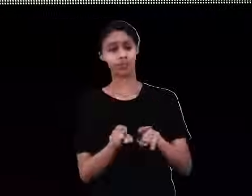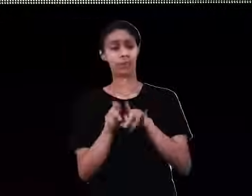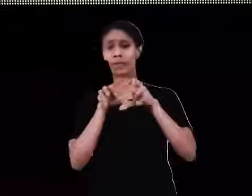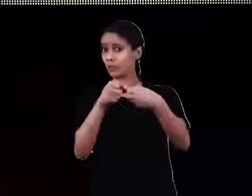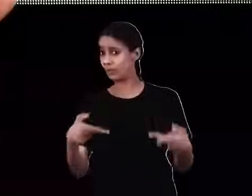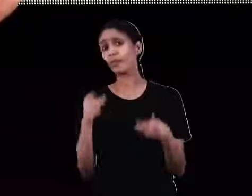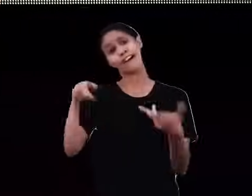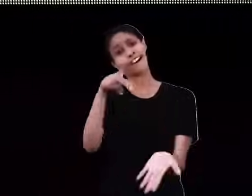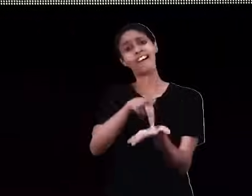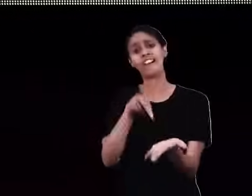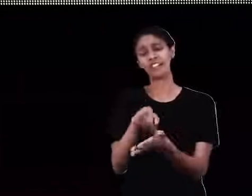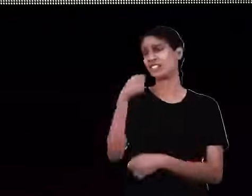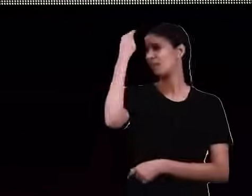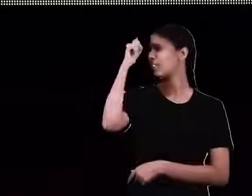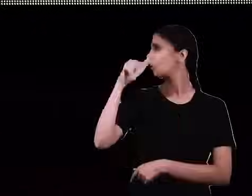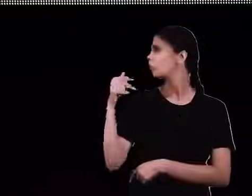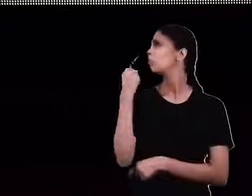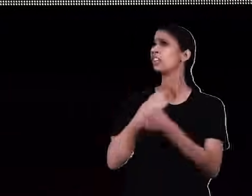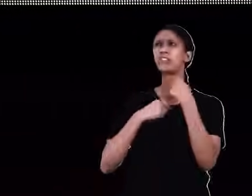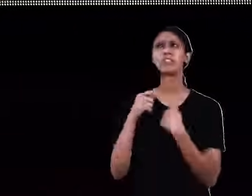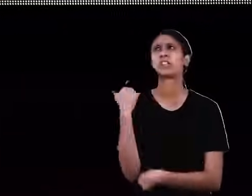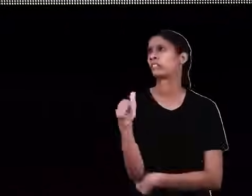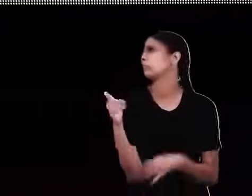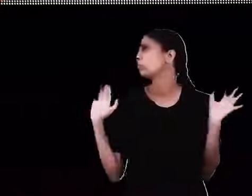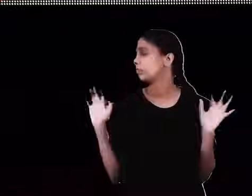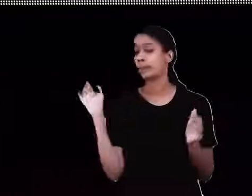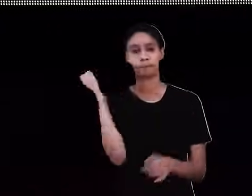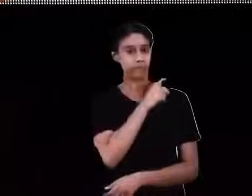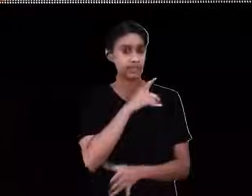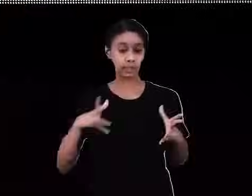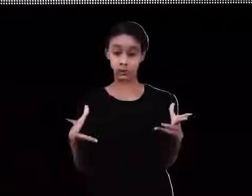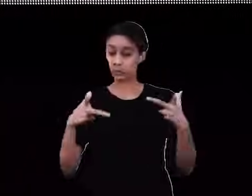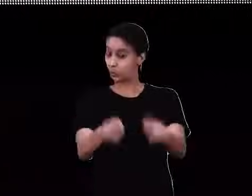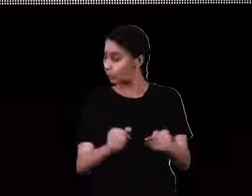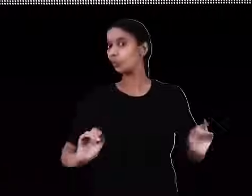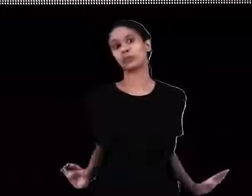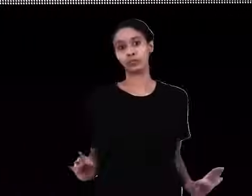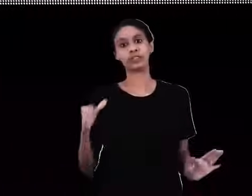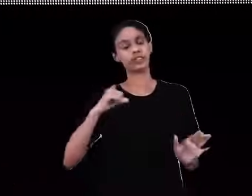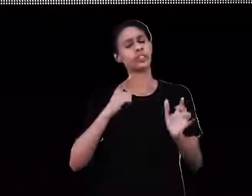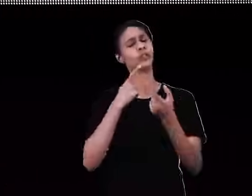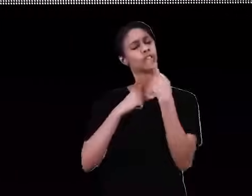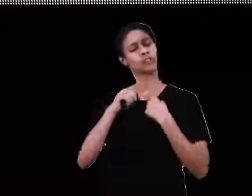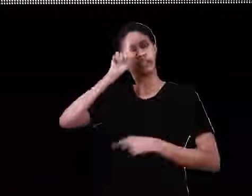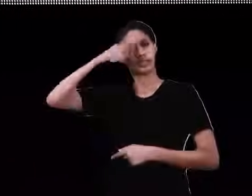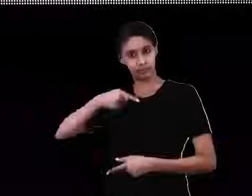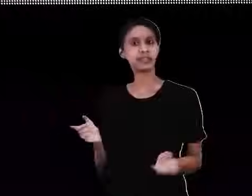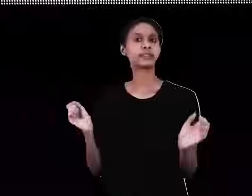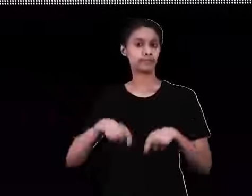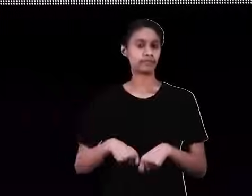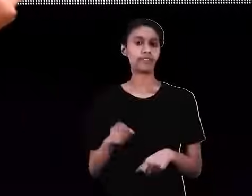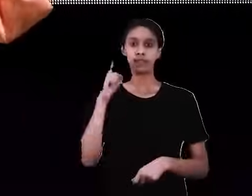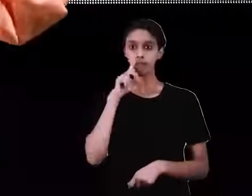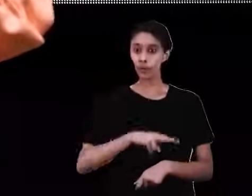Desculpa te dizer. Talvez você pense, eu nunca tive esse desejo. Mentira! Todo mundo, de alguma maneira, tem esse desejo de comandar. Você já viu